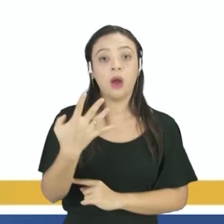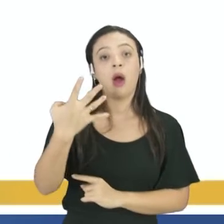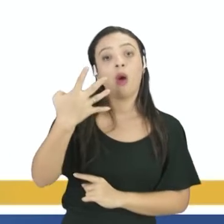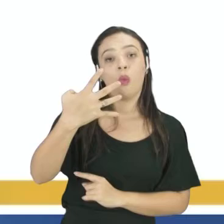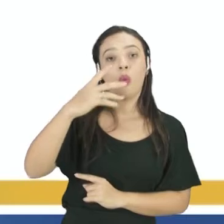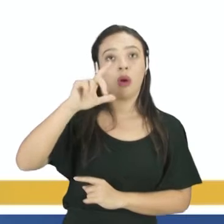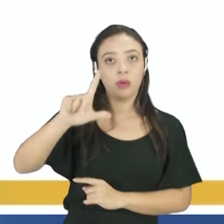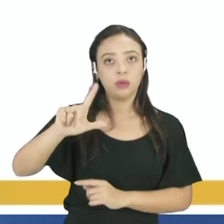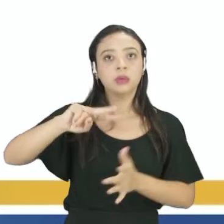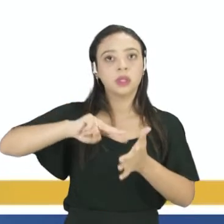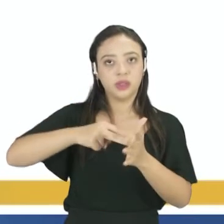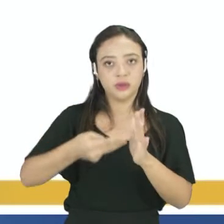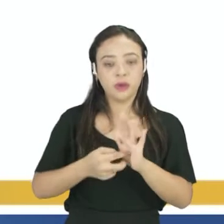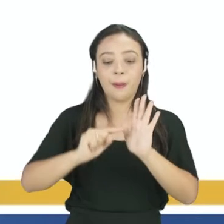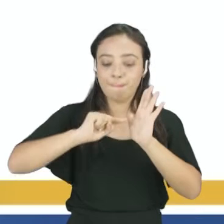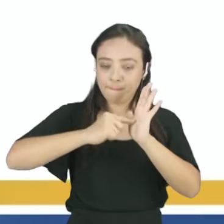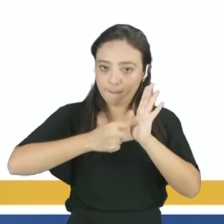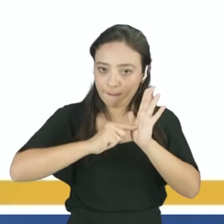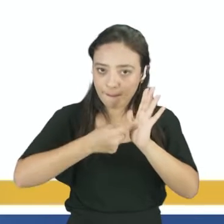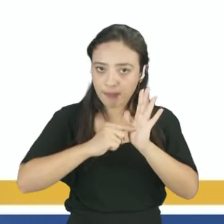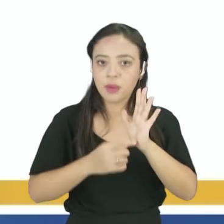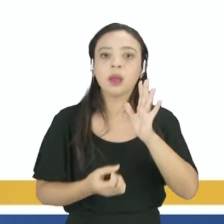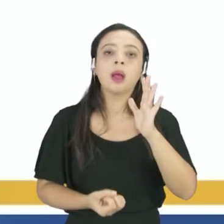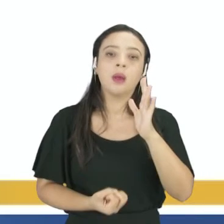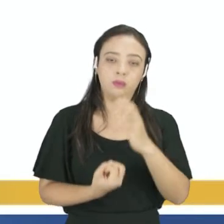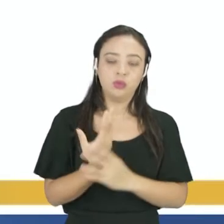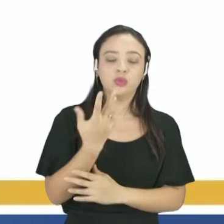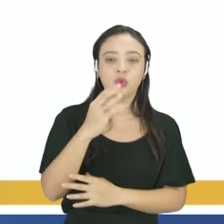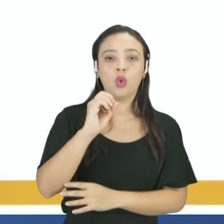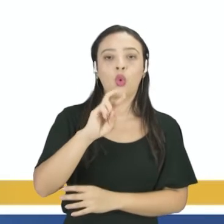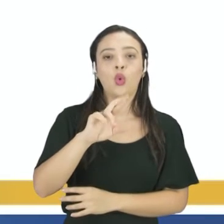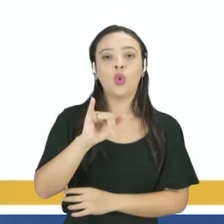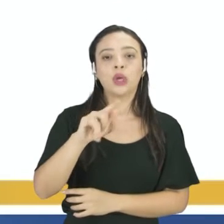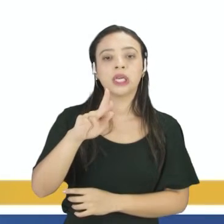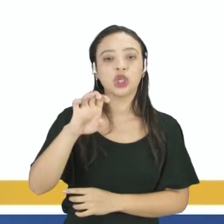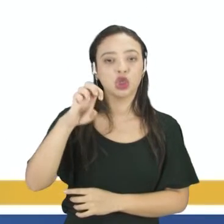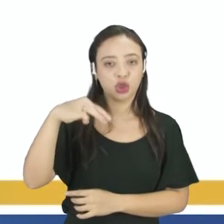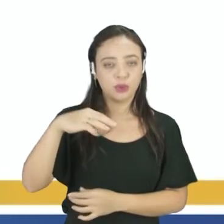passa pela origem. Vamos para no segundo exemplo aqui.